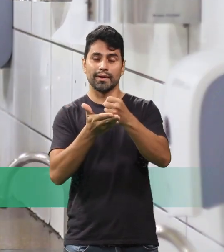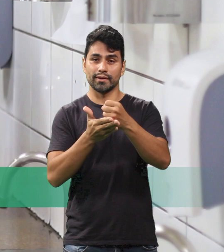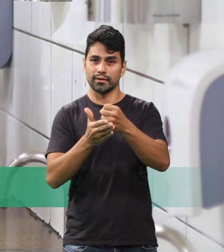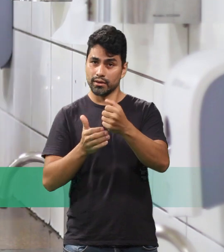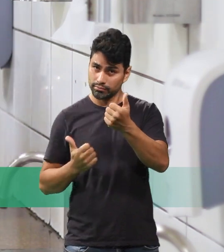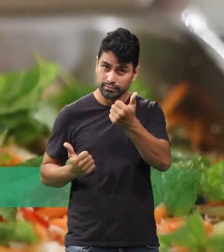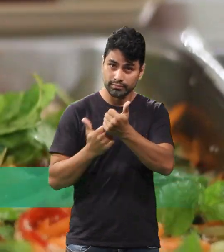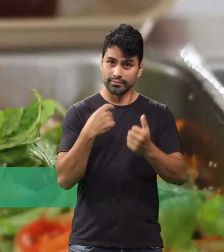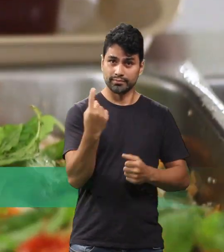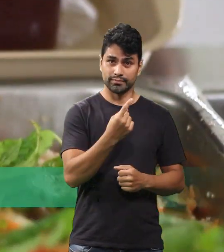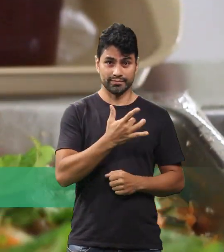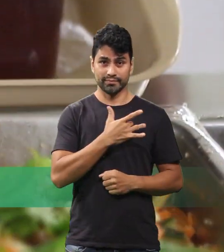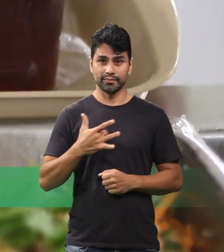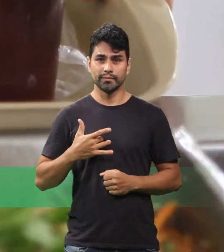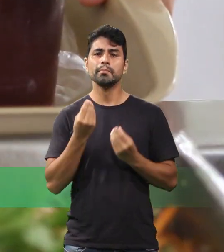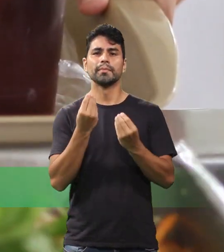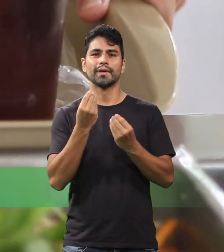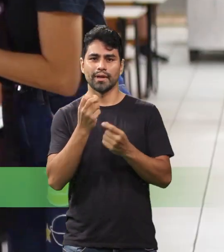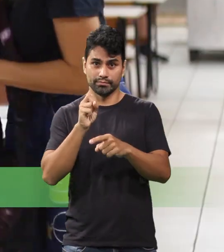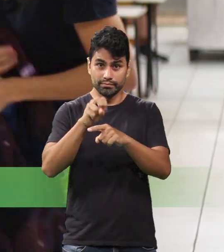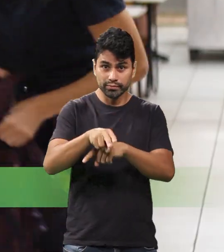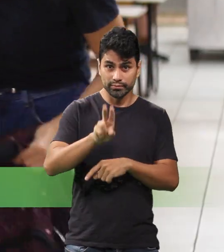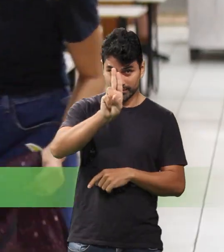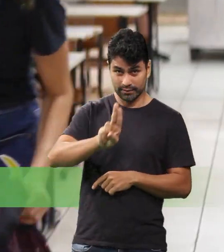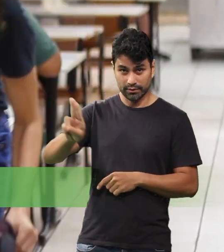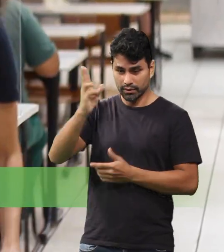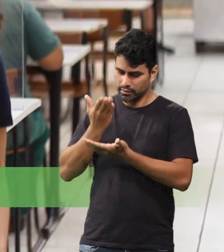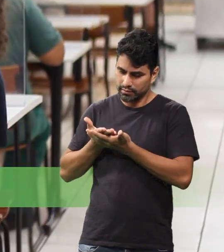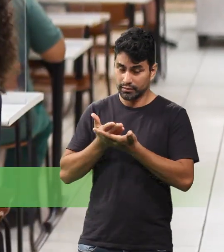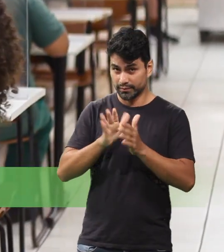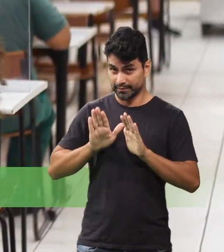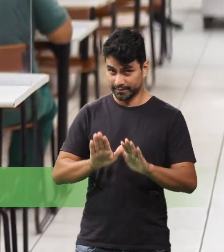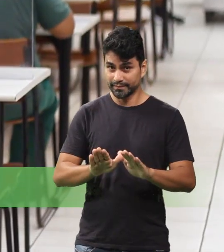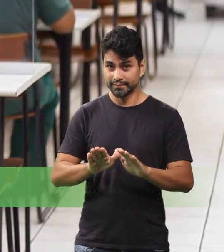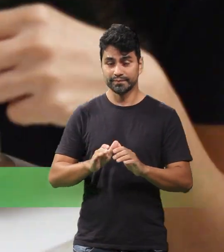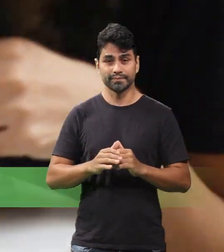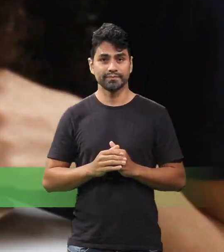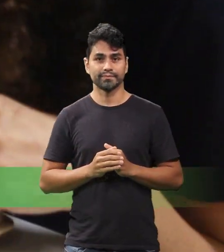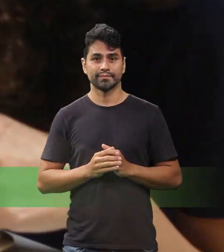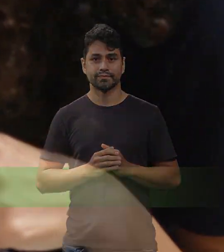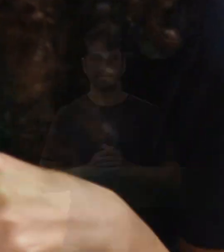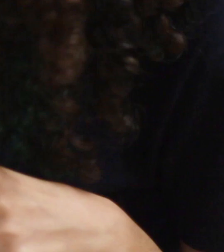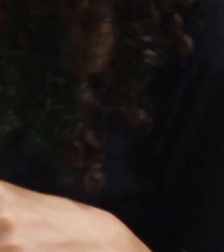à saúde, com o objetivo de apoiar a nossa permanência na universidade.